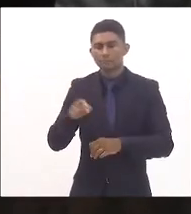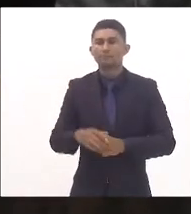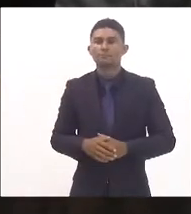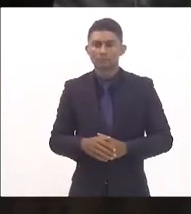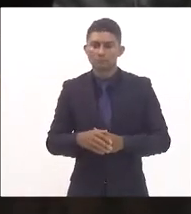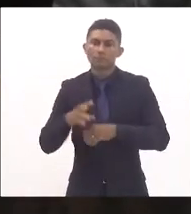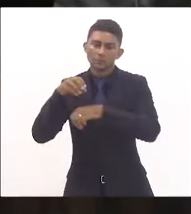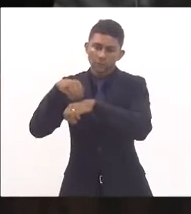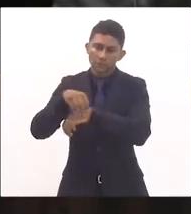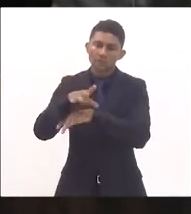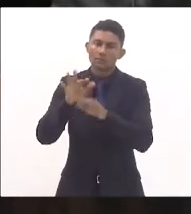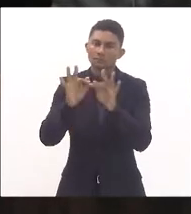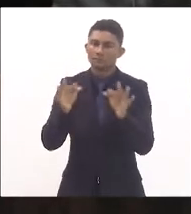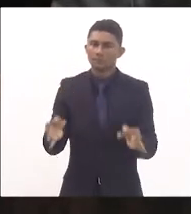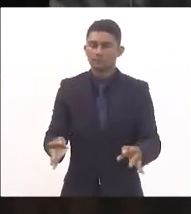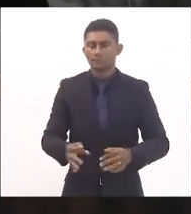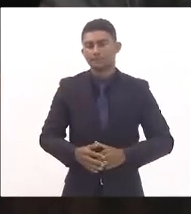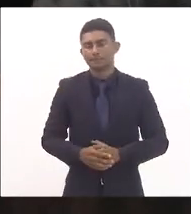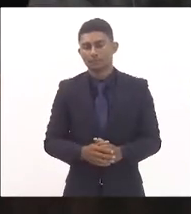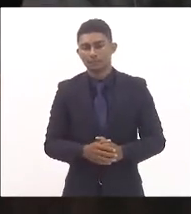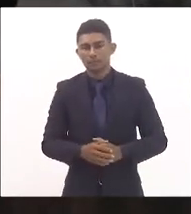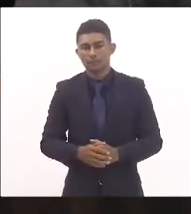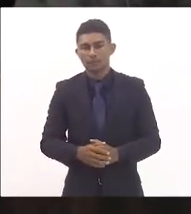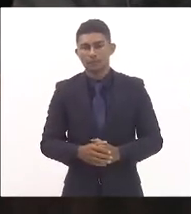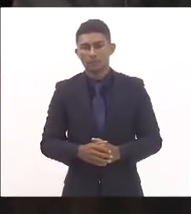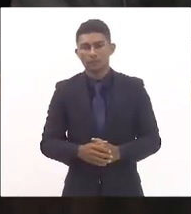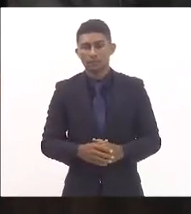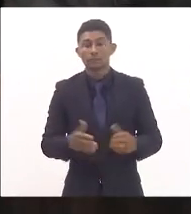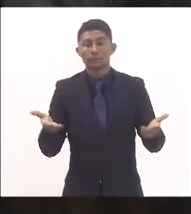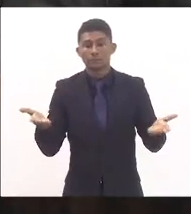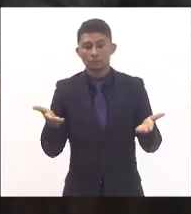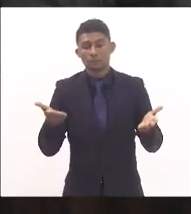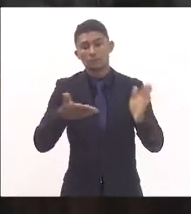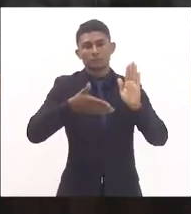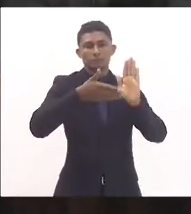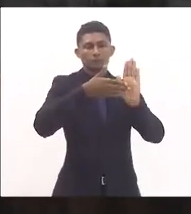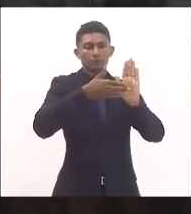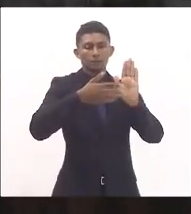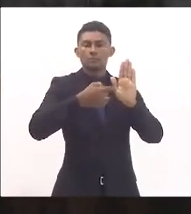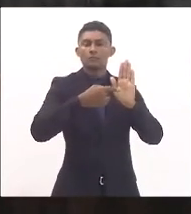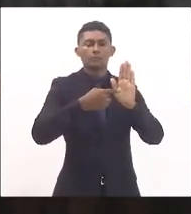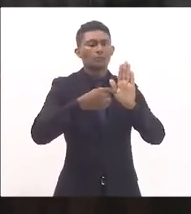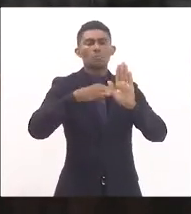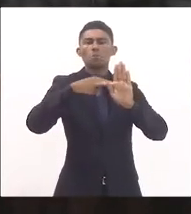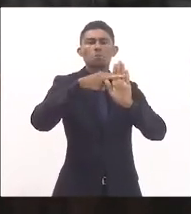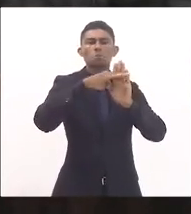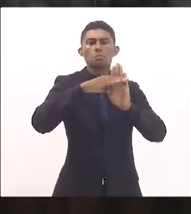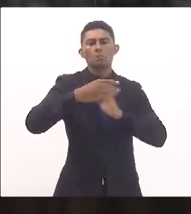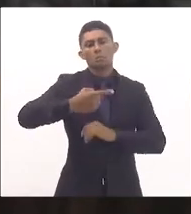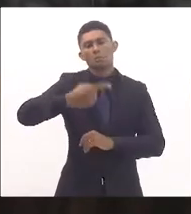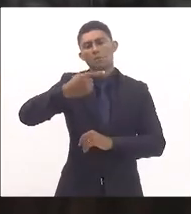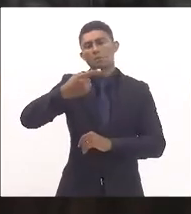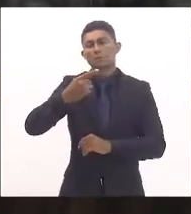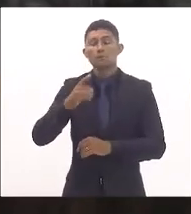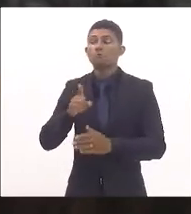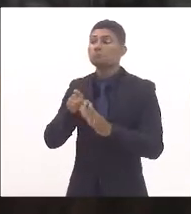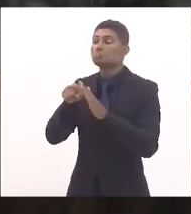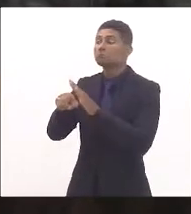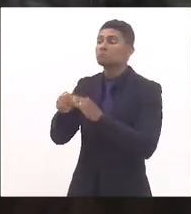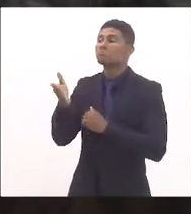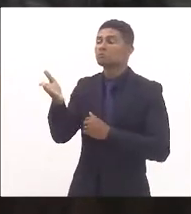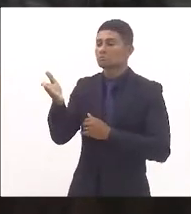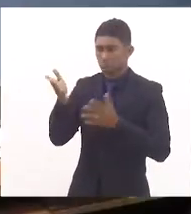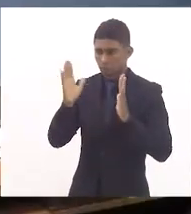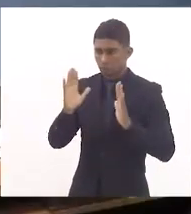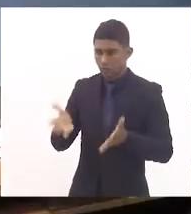elaborar a indicação simples. Retomamos a pauta, a primeira da pauta, pergunta ao deputado Márcio Pacheco se está superado.